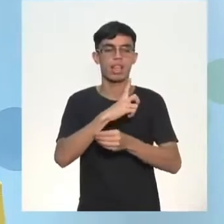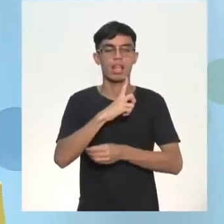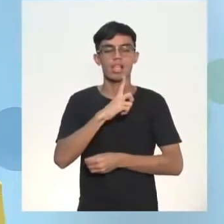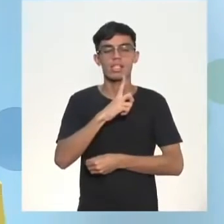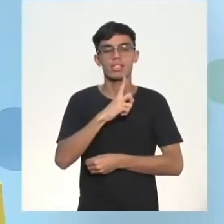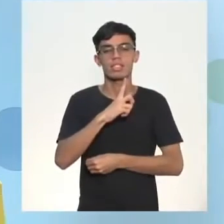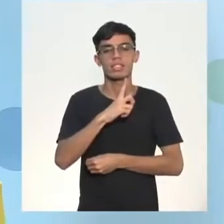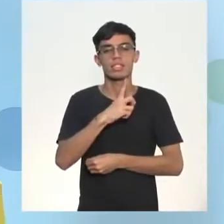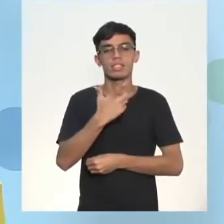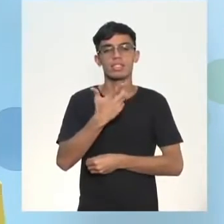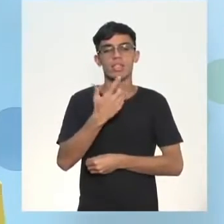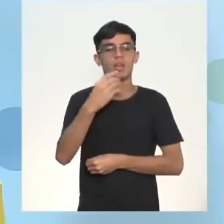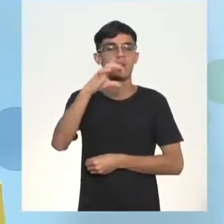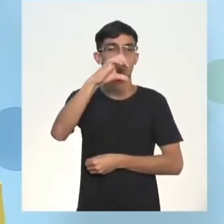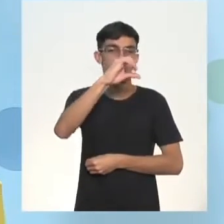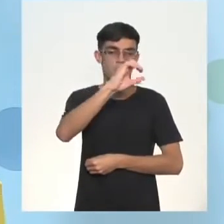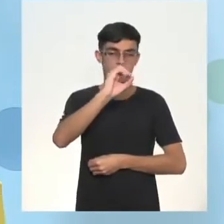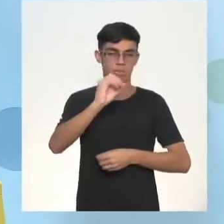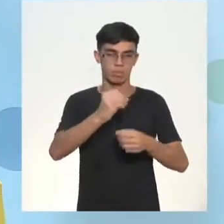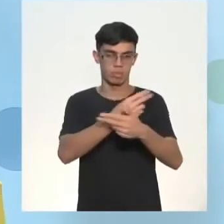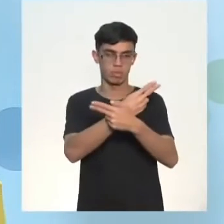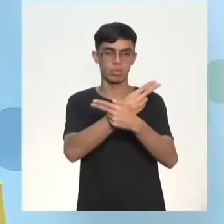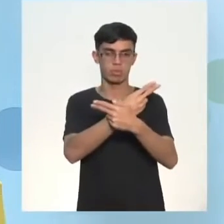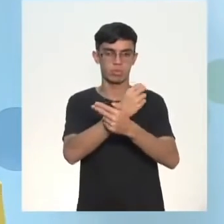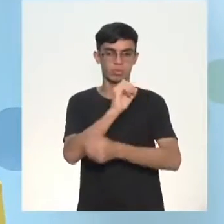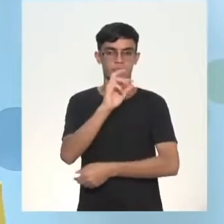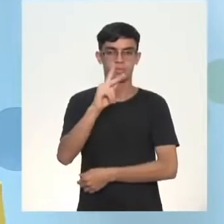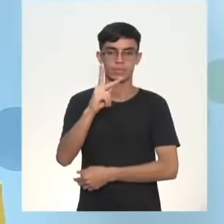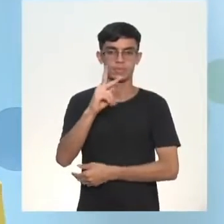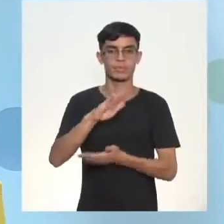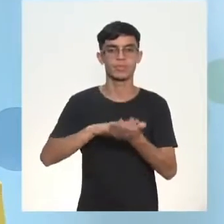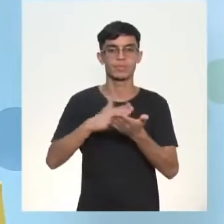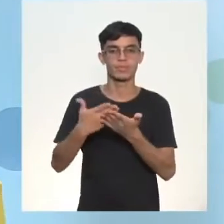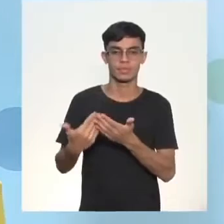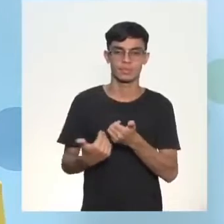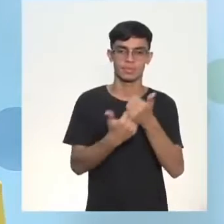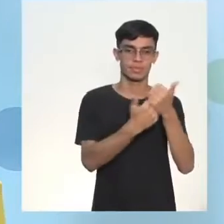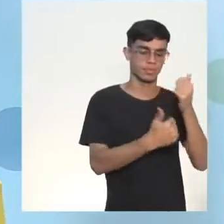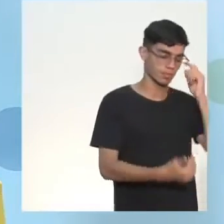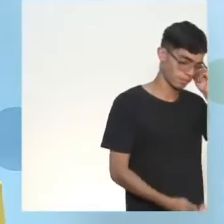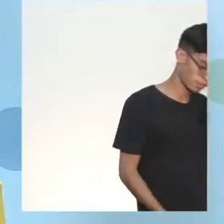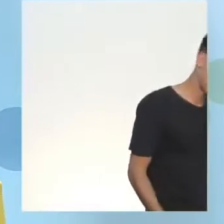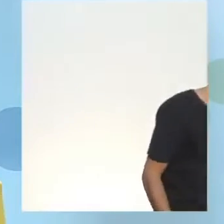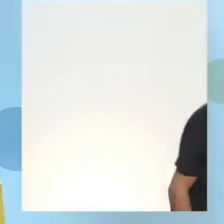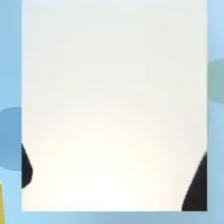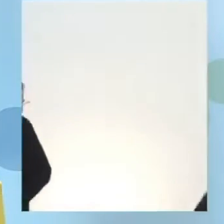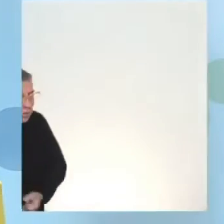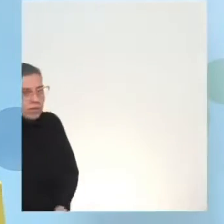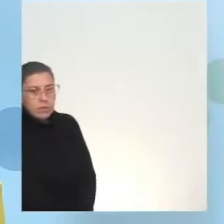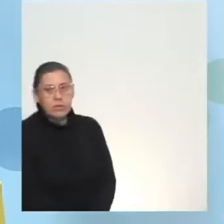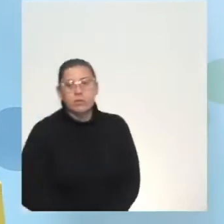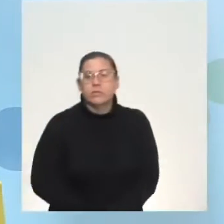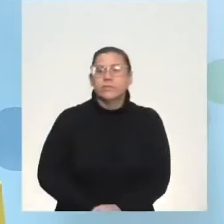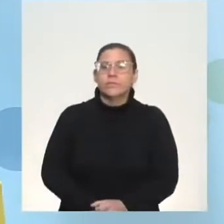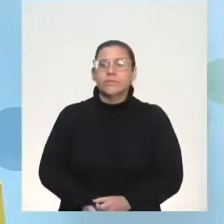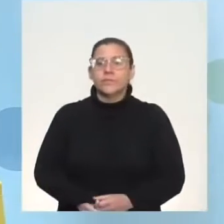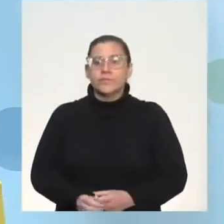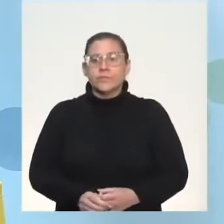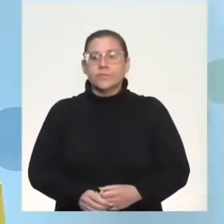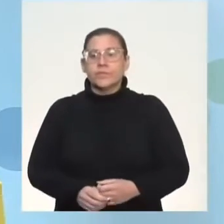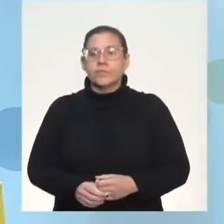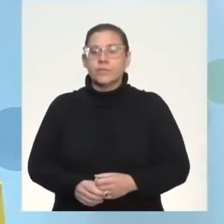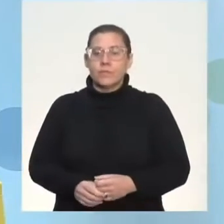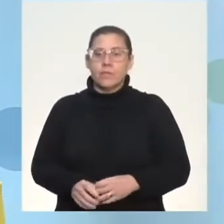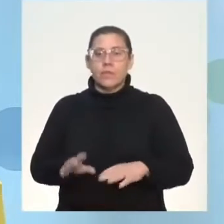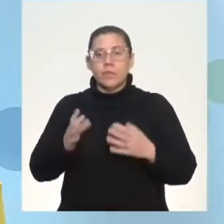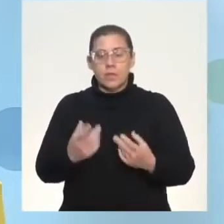vai ter 90 cromossomos. Tá bom? Então, só para vocês entenderem. Mas vamos nos ater a nós neste momento. Então,